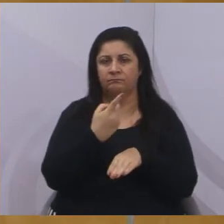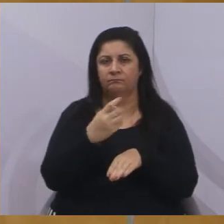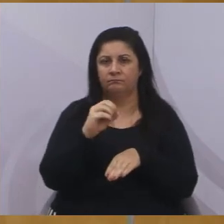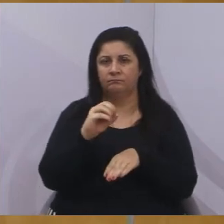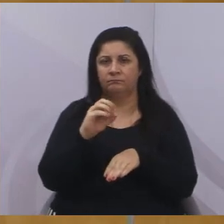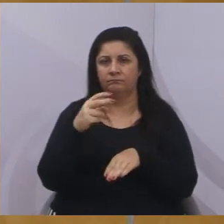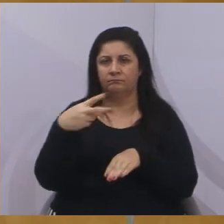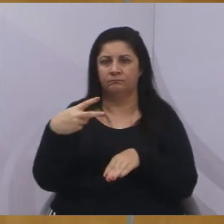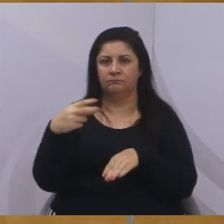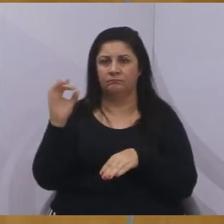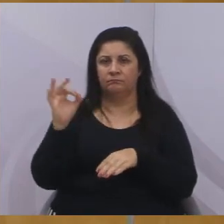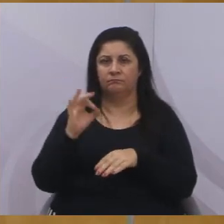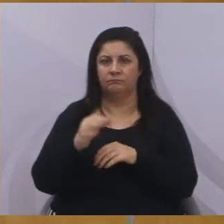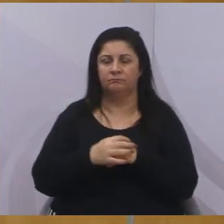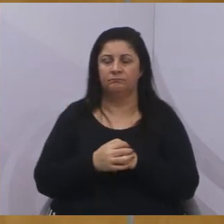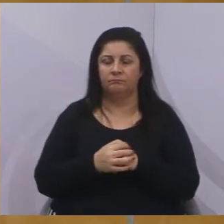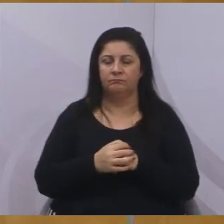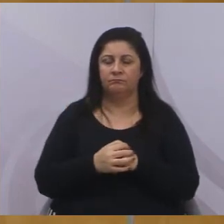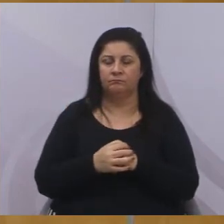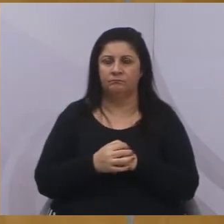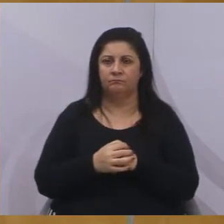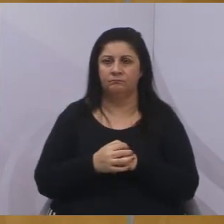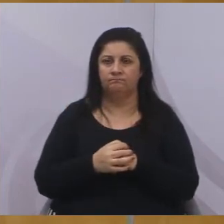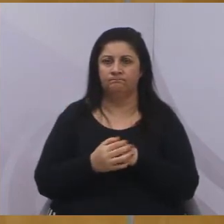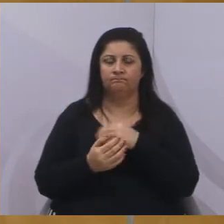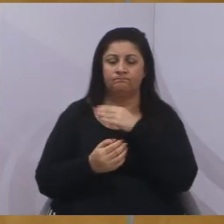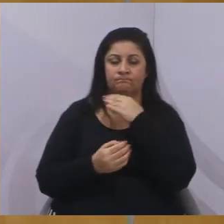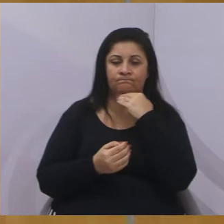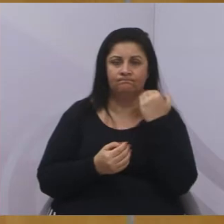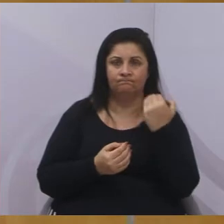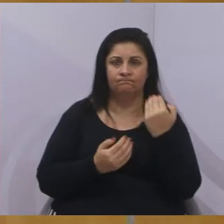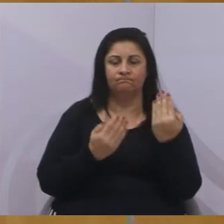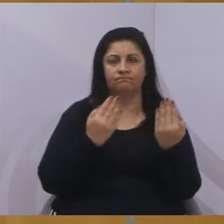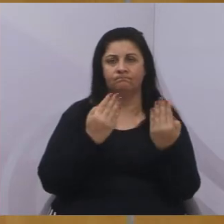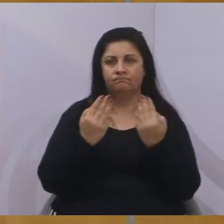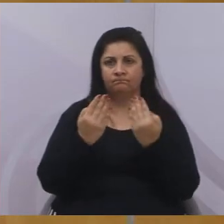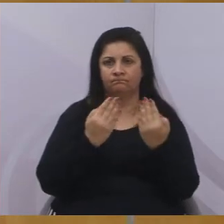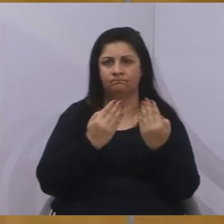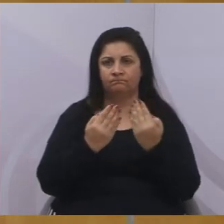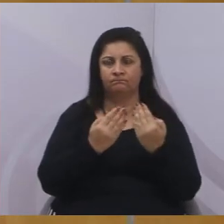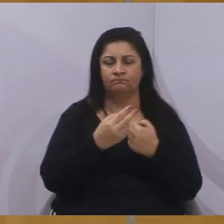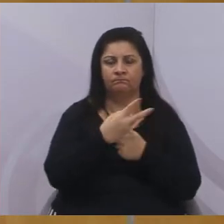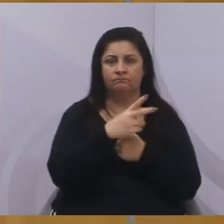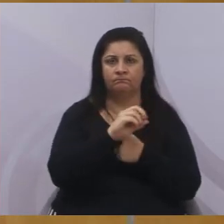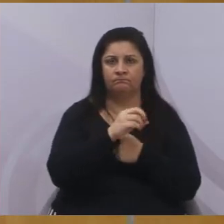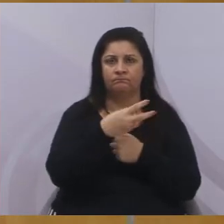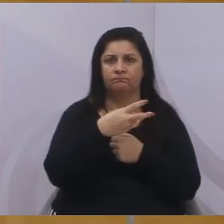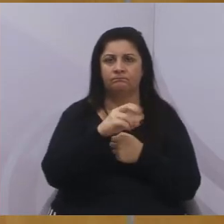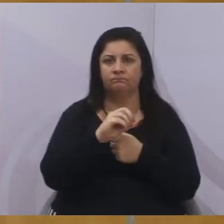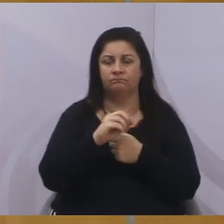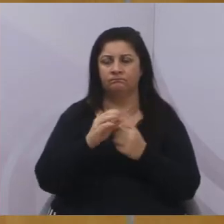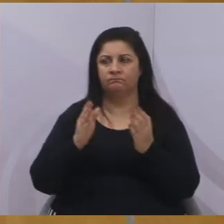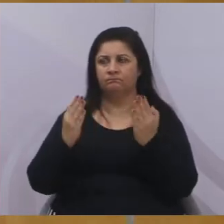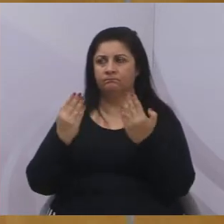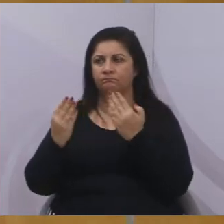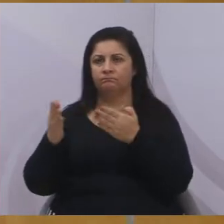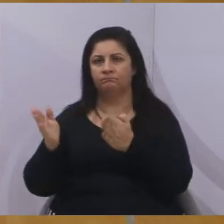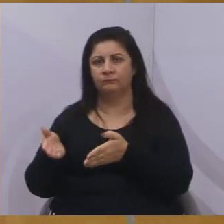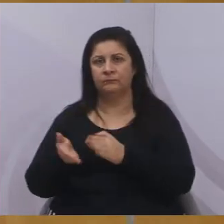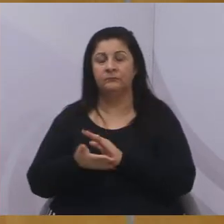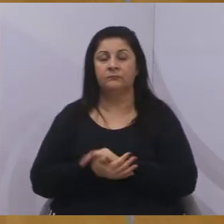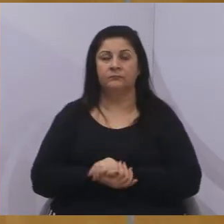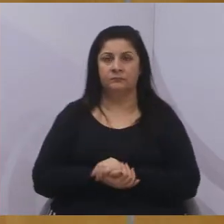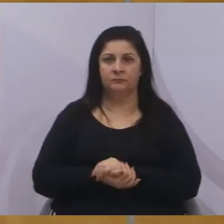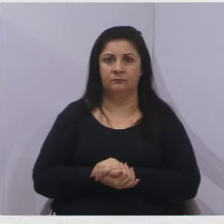102%, tá? Nos óbitos, se compararmos o segundo quadrimestre de 2020 com o de 2021. E